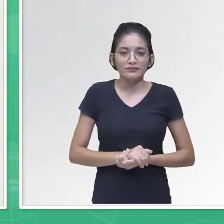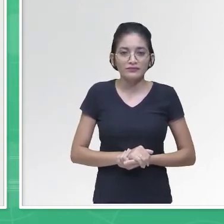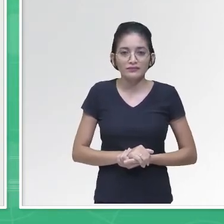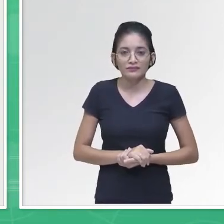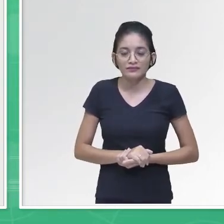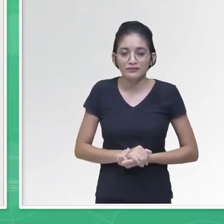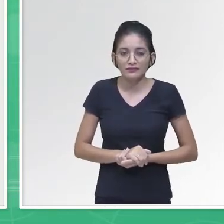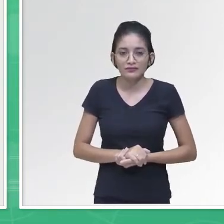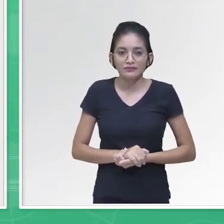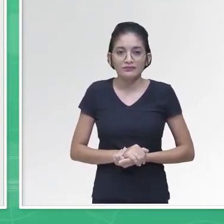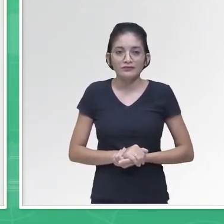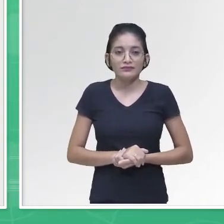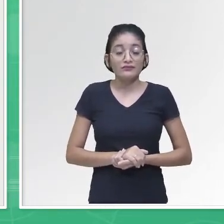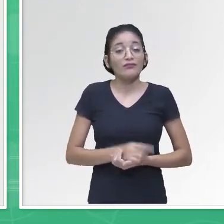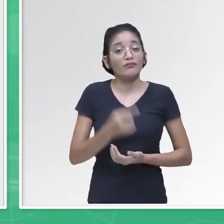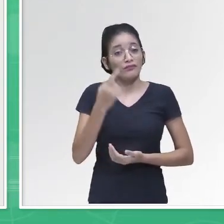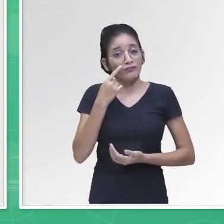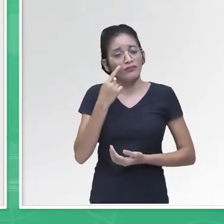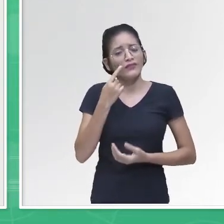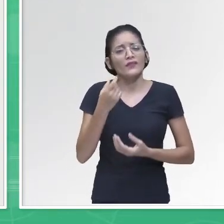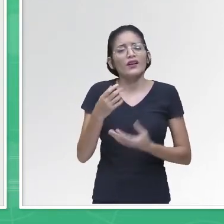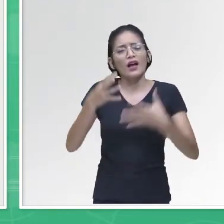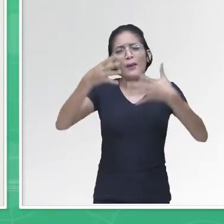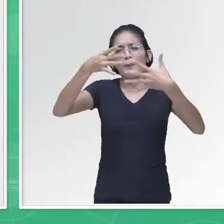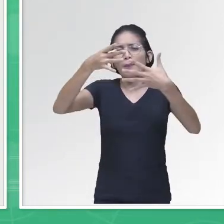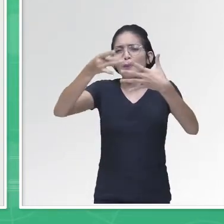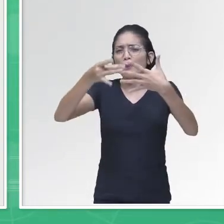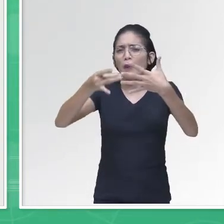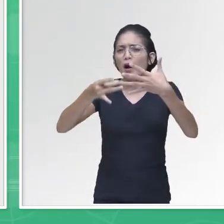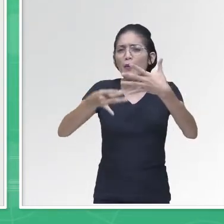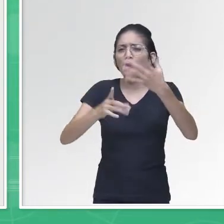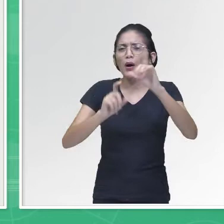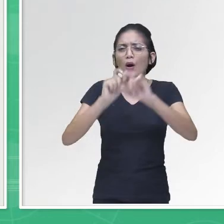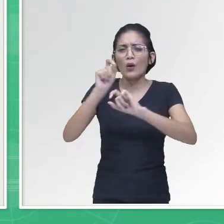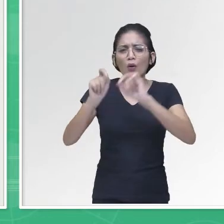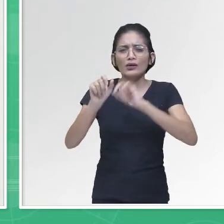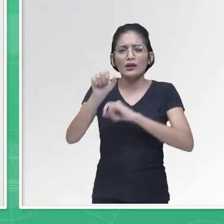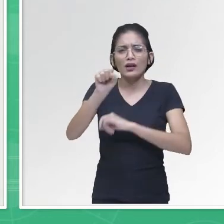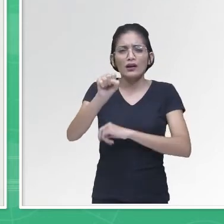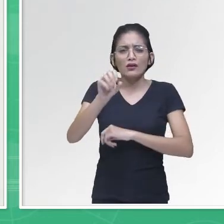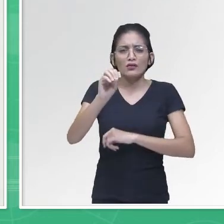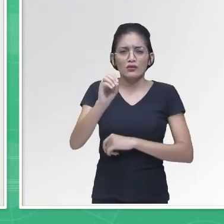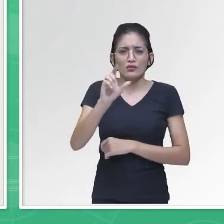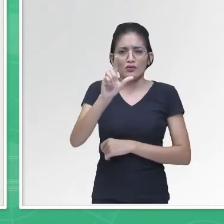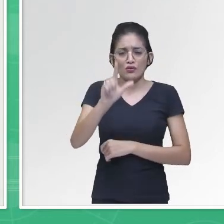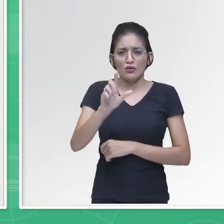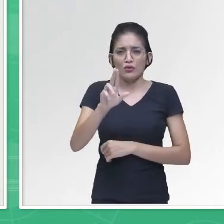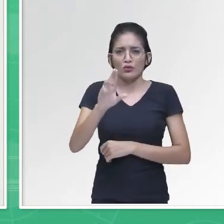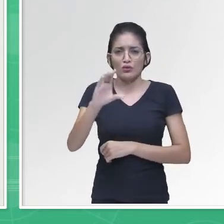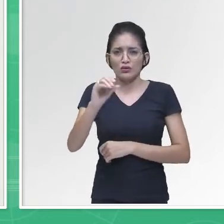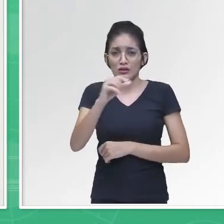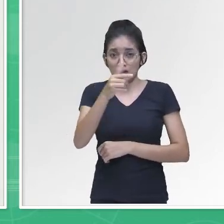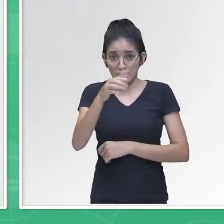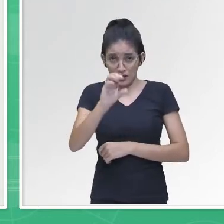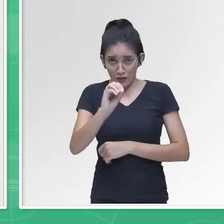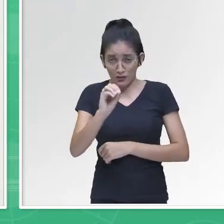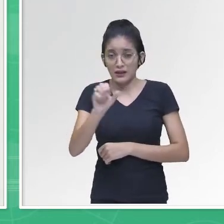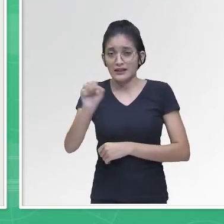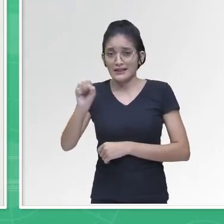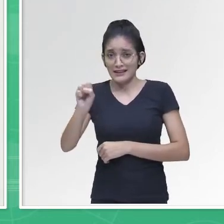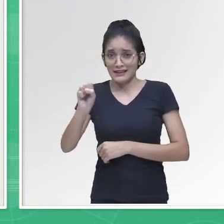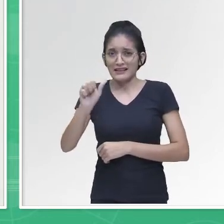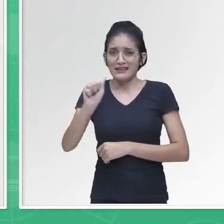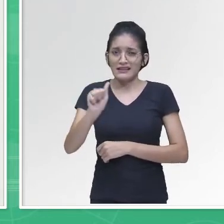Agora, eu vou definir o que é uma solução saturada. A solução